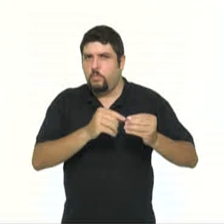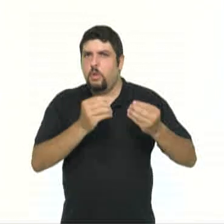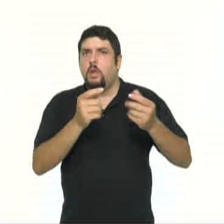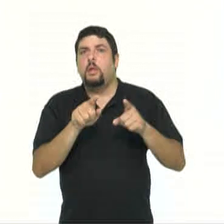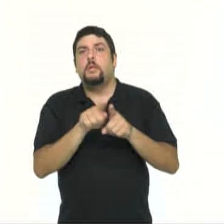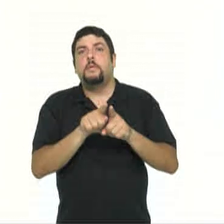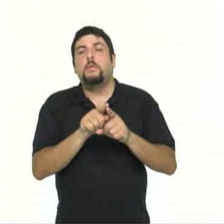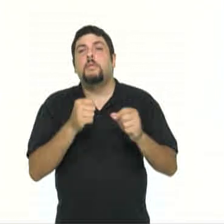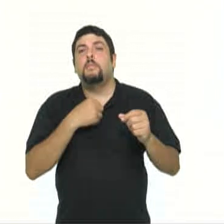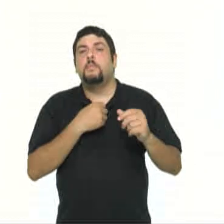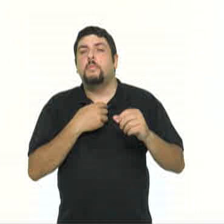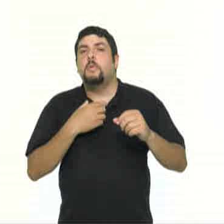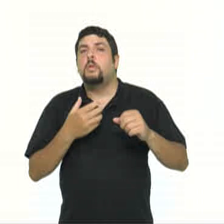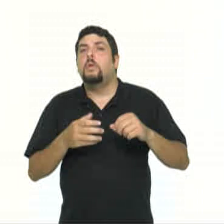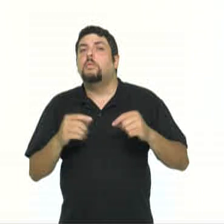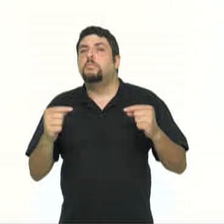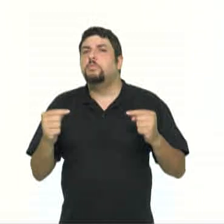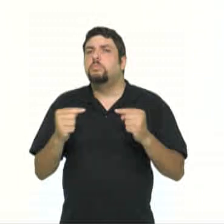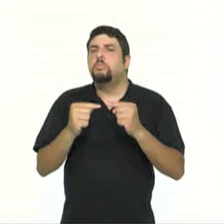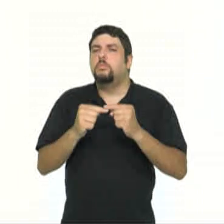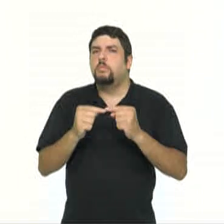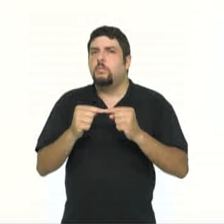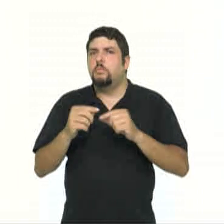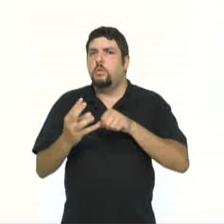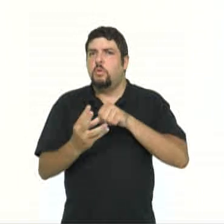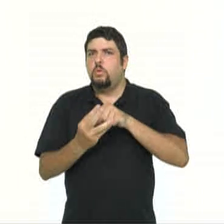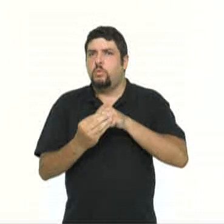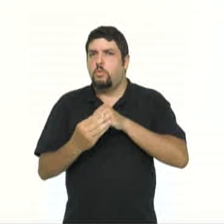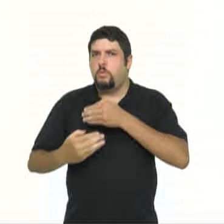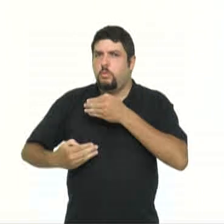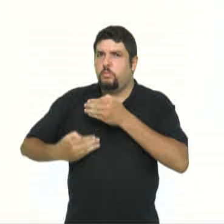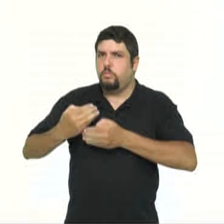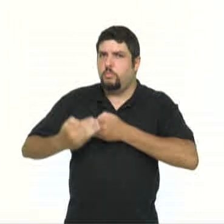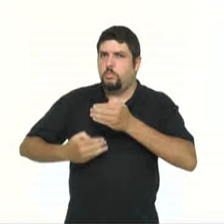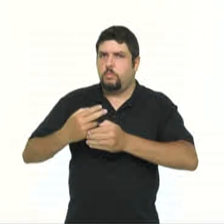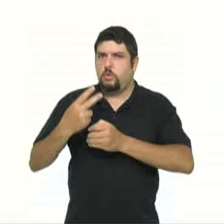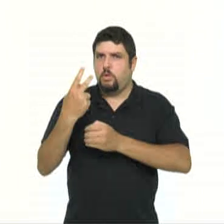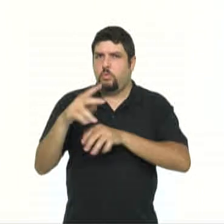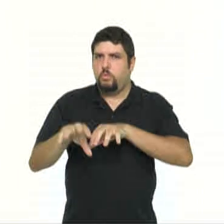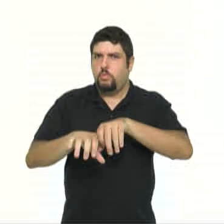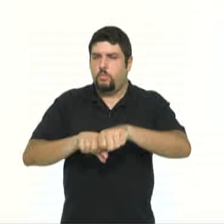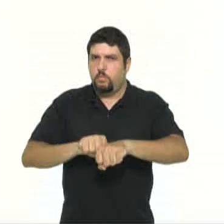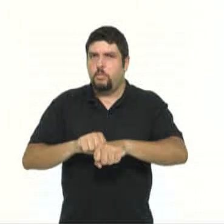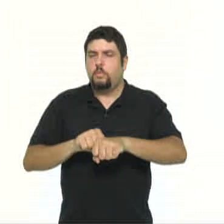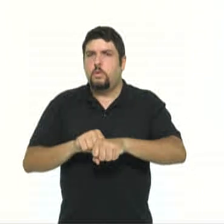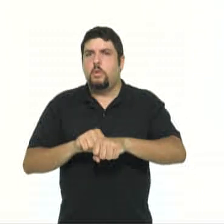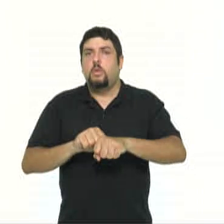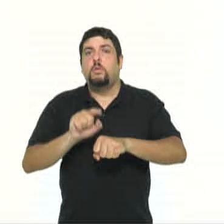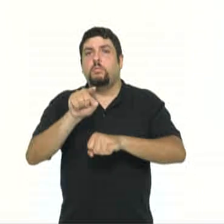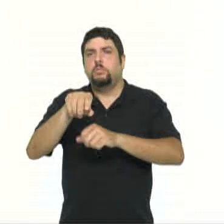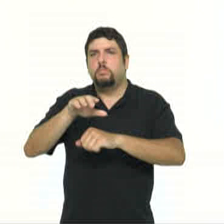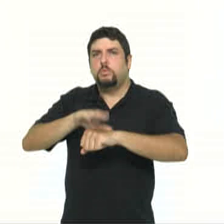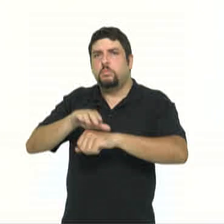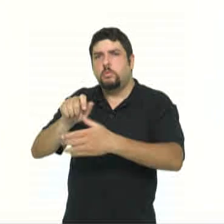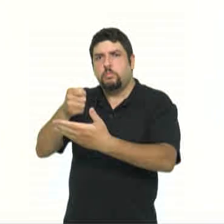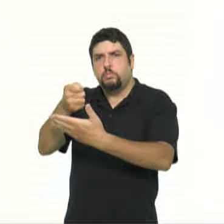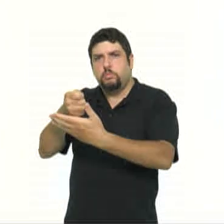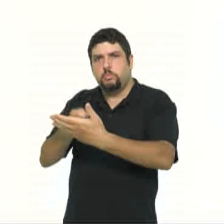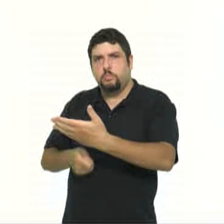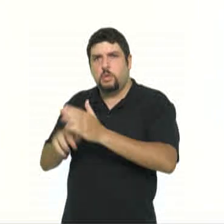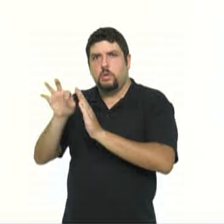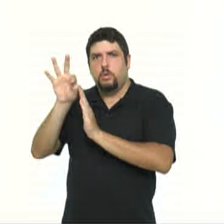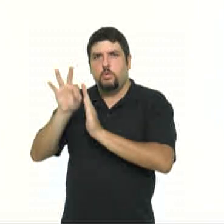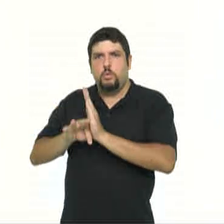com base nos conhecimentos construídos ao longo de sua formação, redija um texto